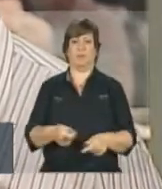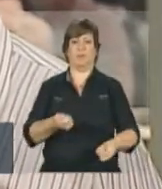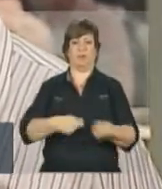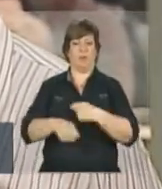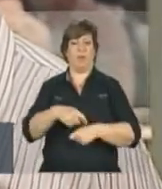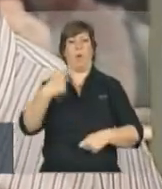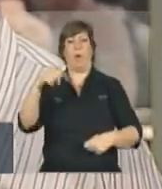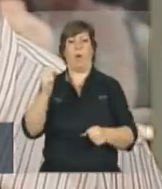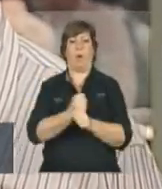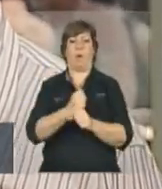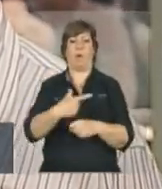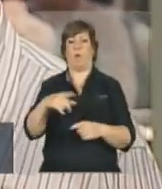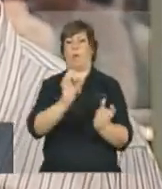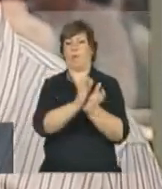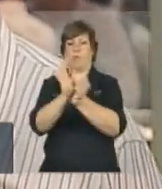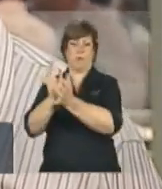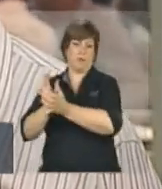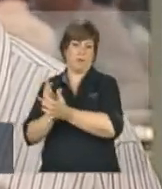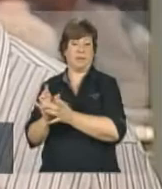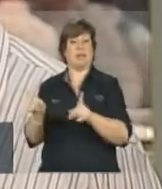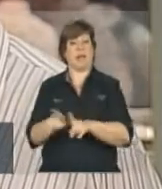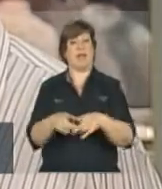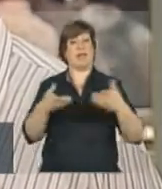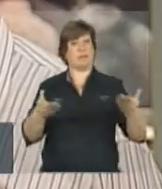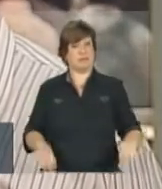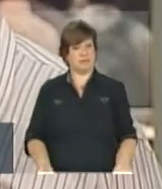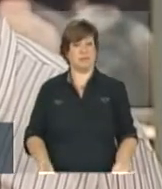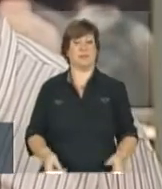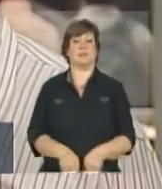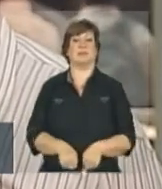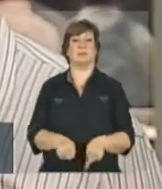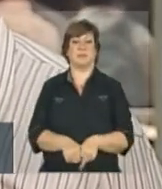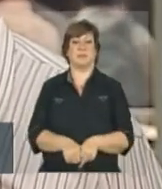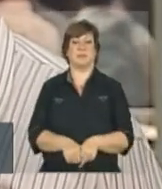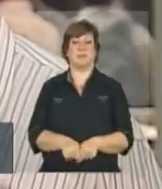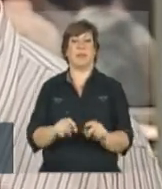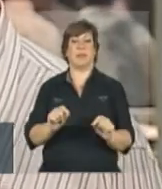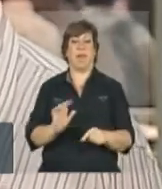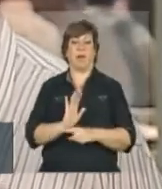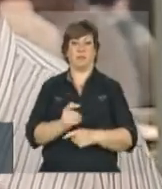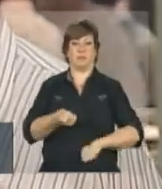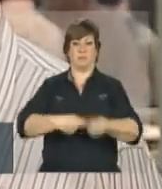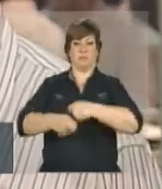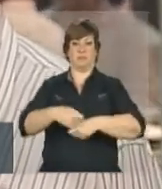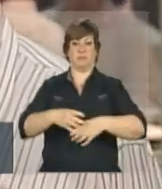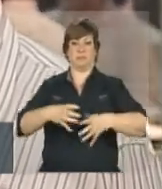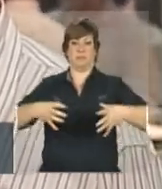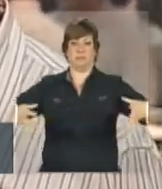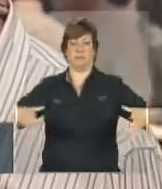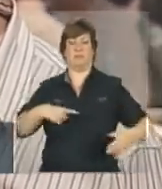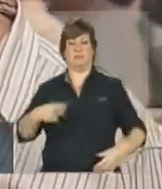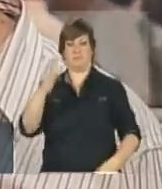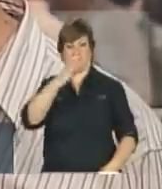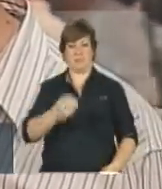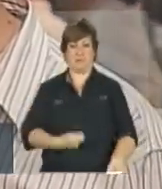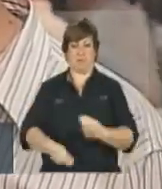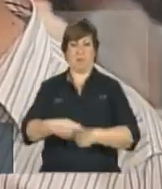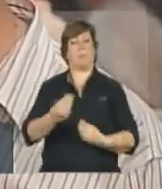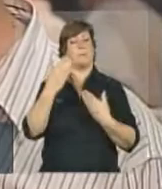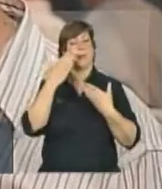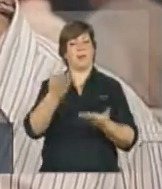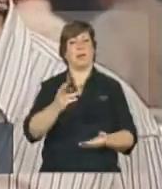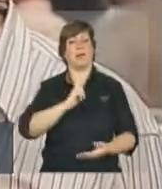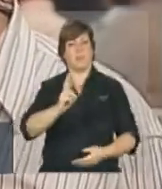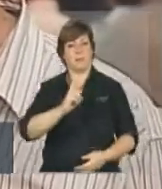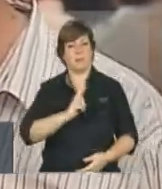outros investimentos dos outros setores e dessa forma aquecendo e desenvolvendo a economia brasileira. Muito obrigada